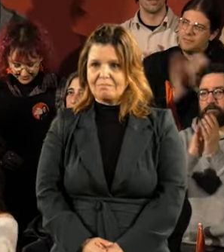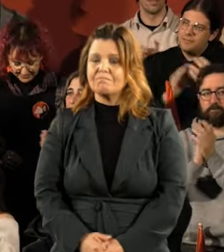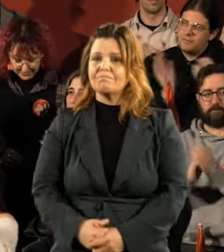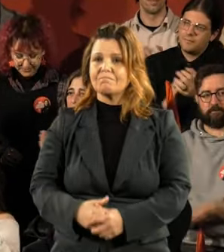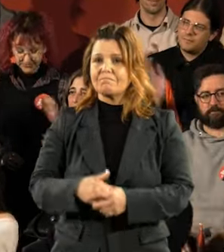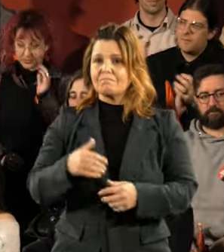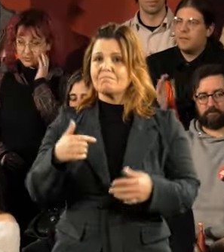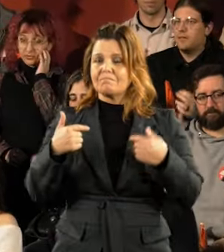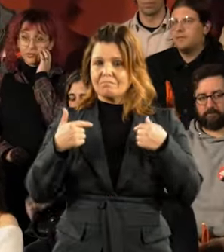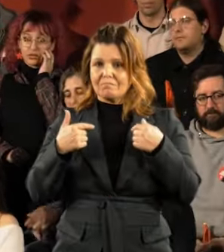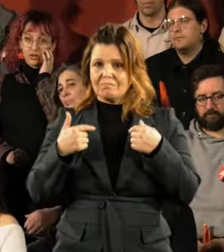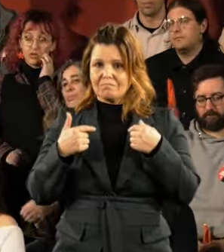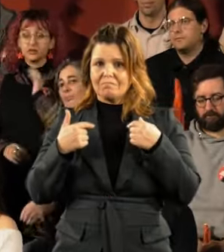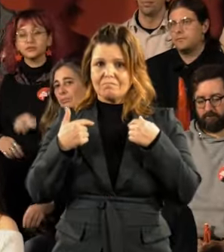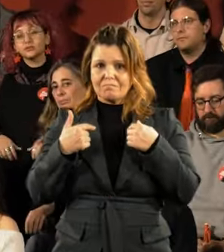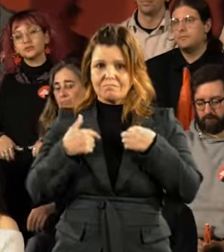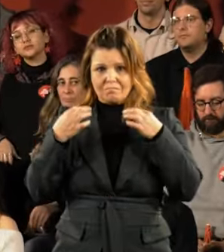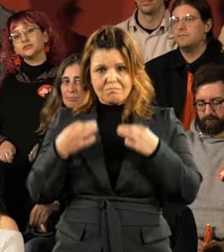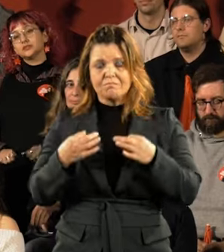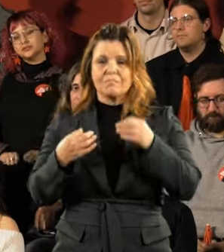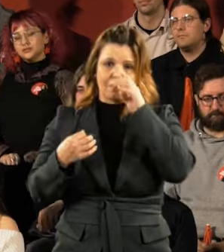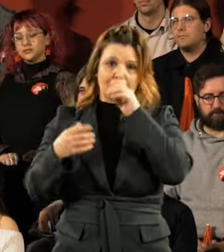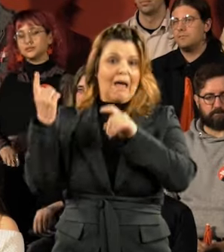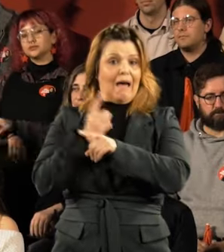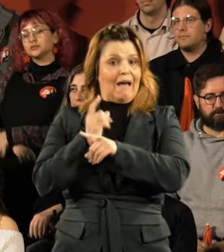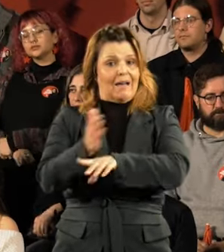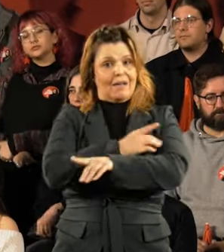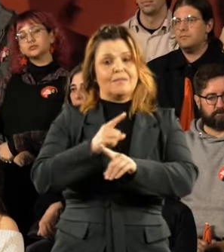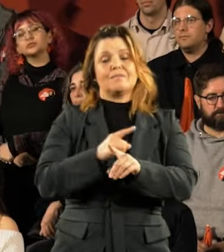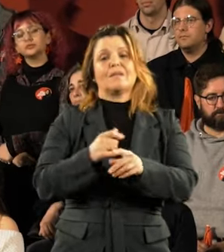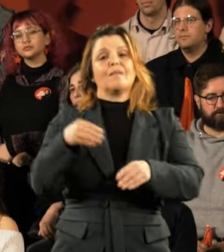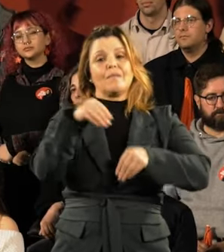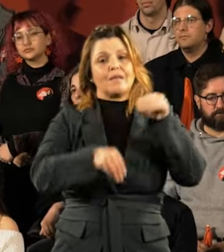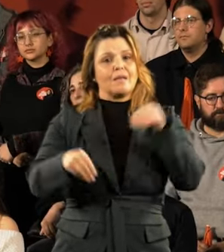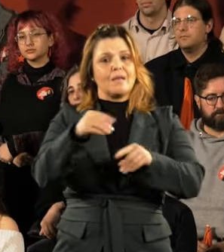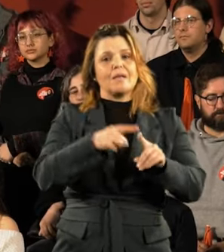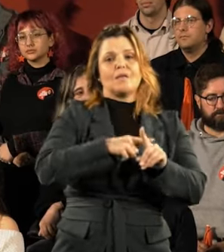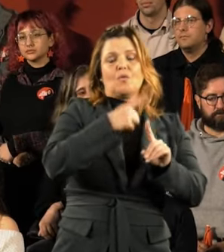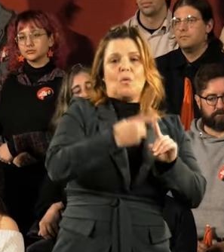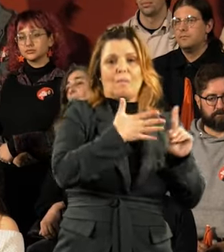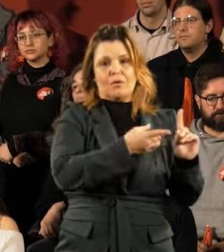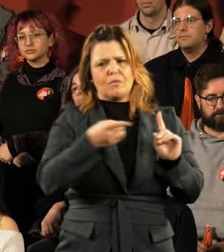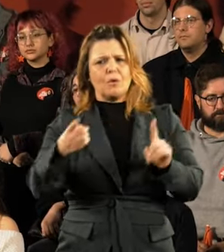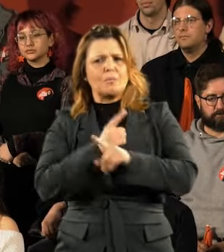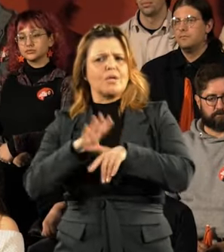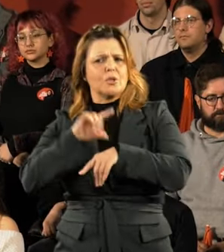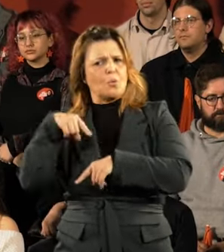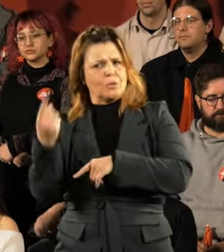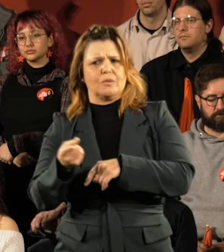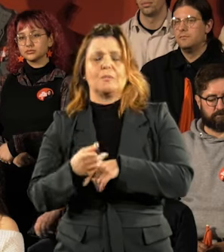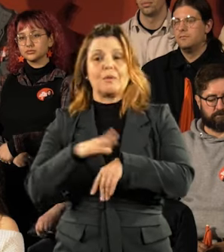evoco evoco esta campanha de 99 por uma outra razão no rescaldo daquelas